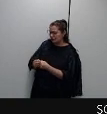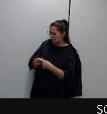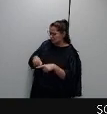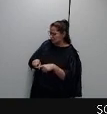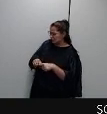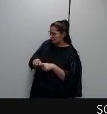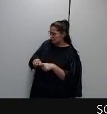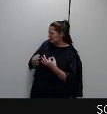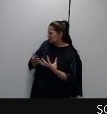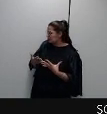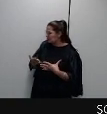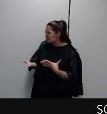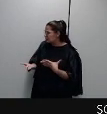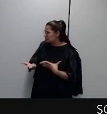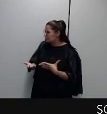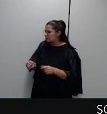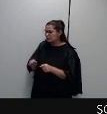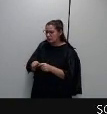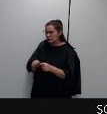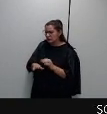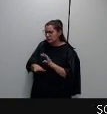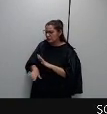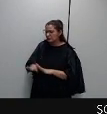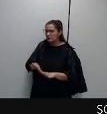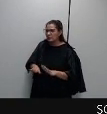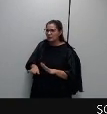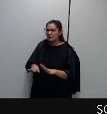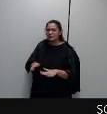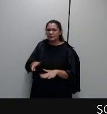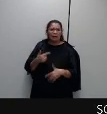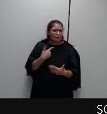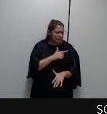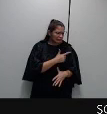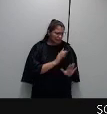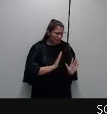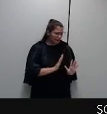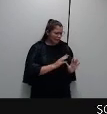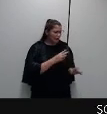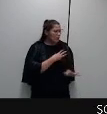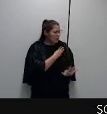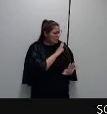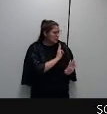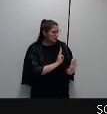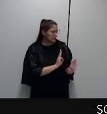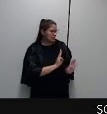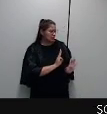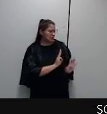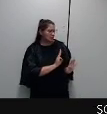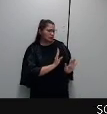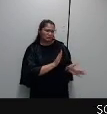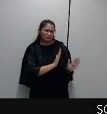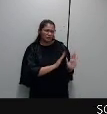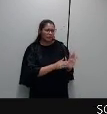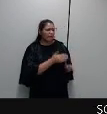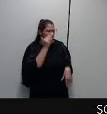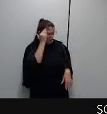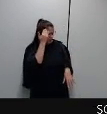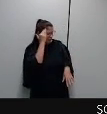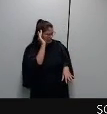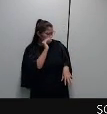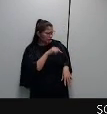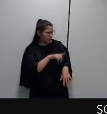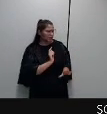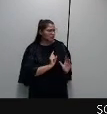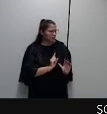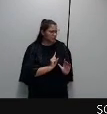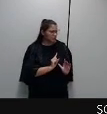jurídico Ok não não isso eu entendo exatamente isso que ele